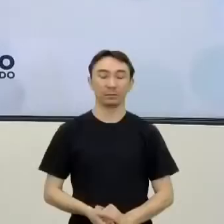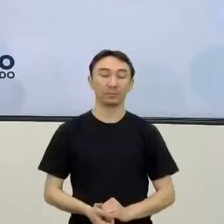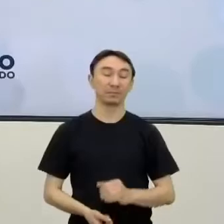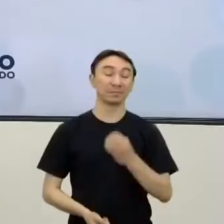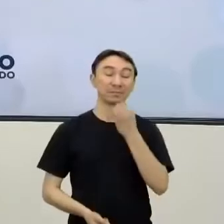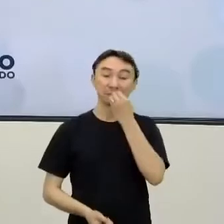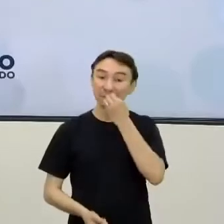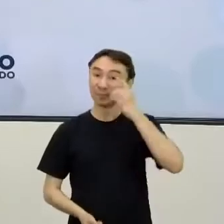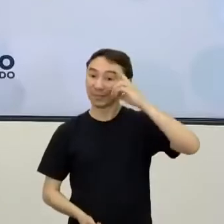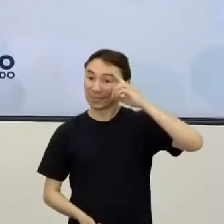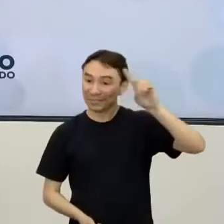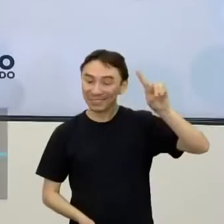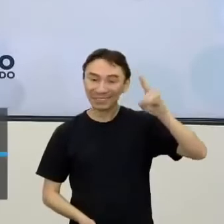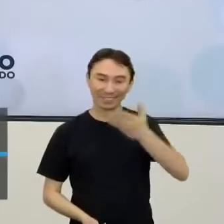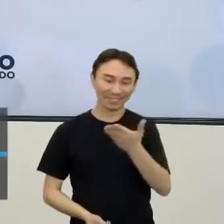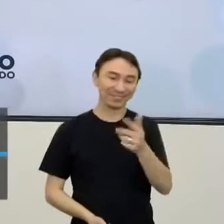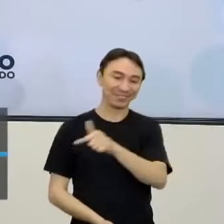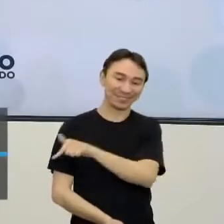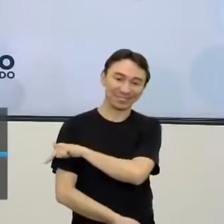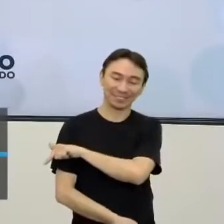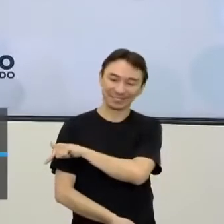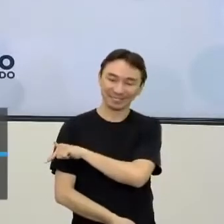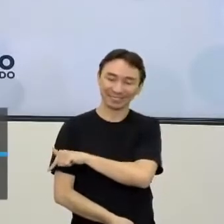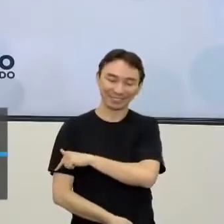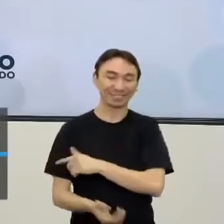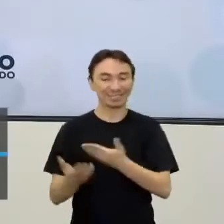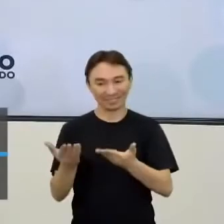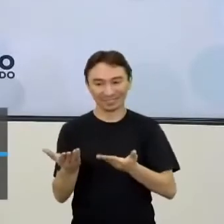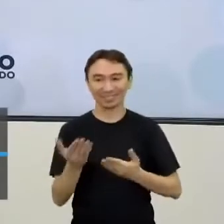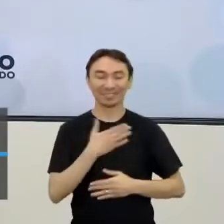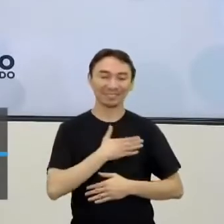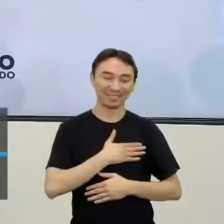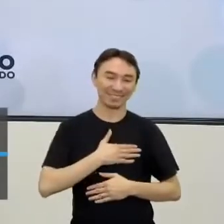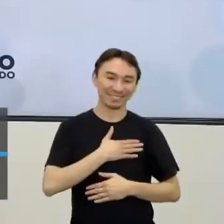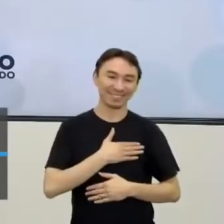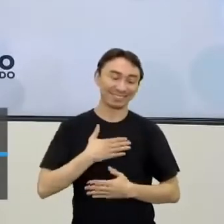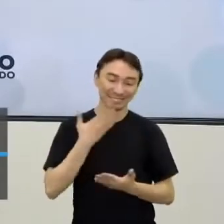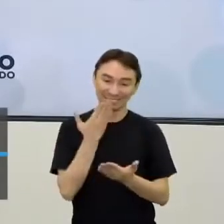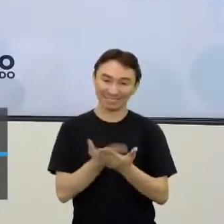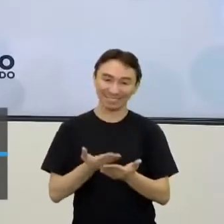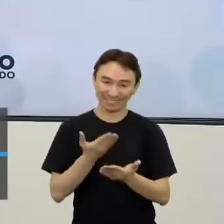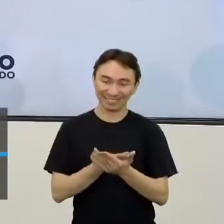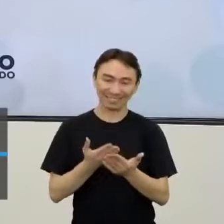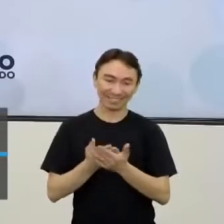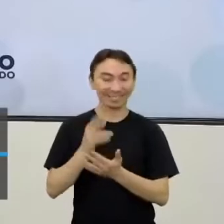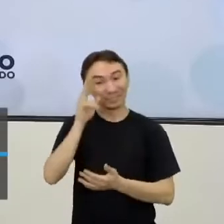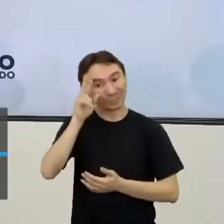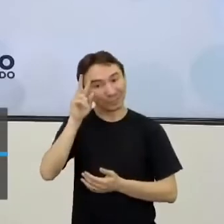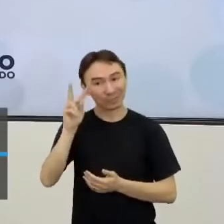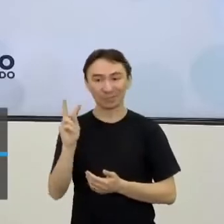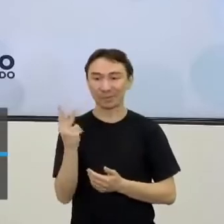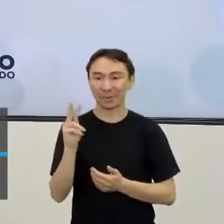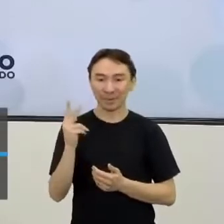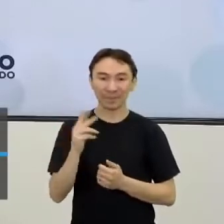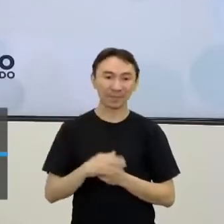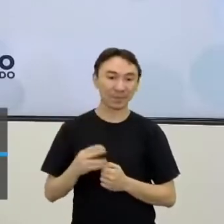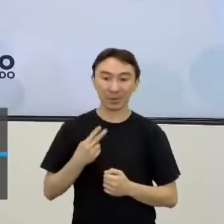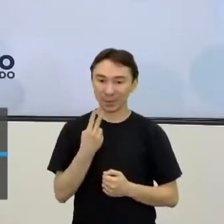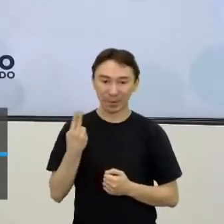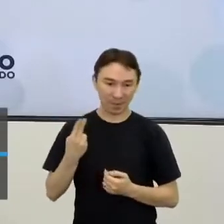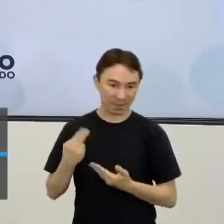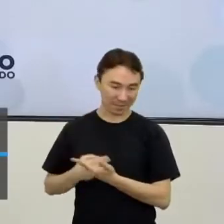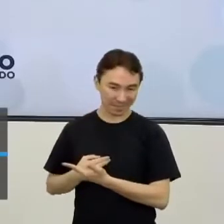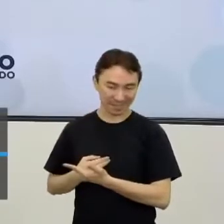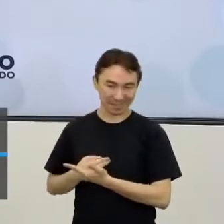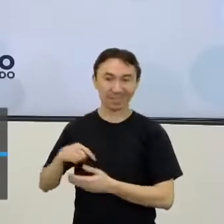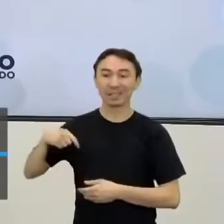Bom dia, sétimo ano. Sejam bem-vindos a essa aula de História. Eu sou a professora Janaína Jardim, esse é o meu